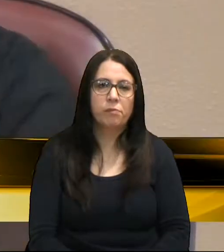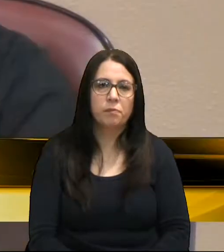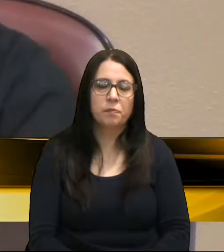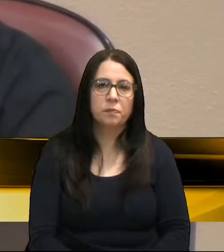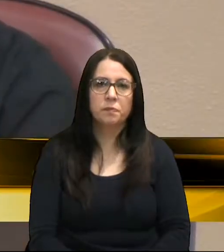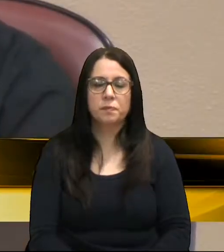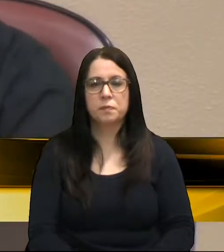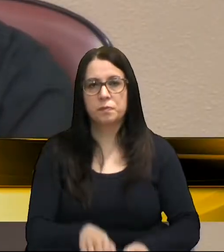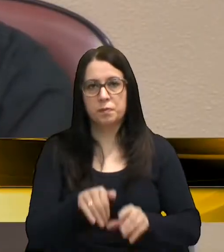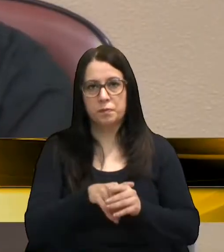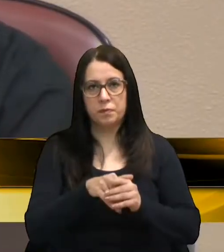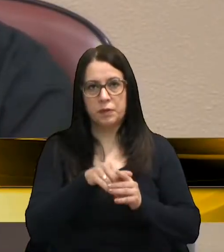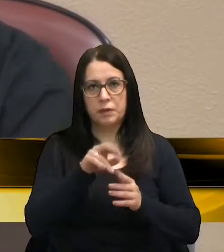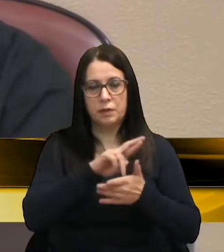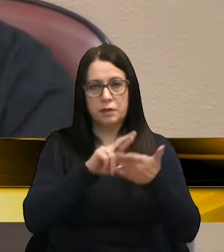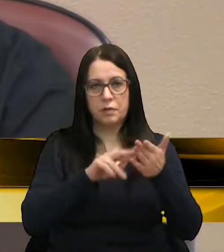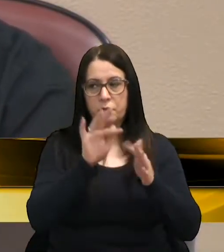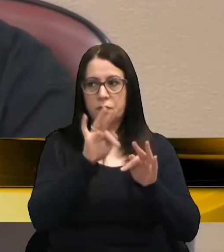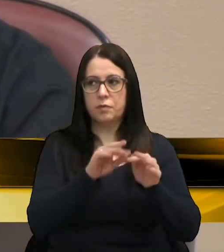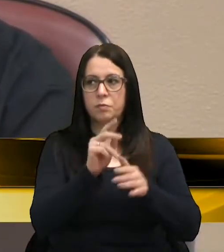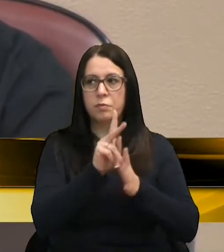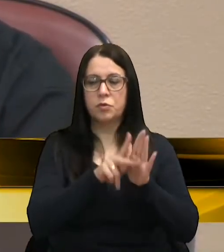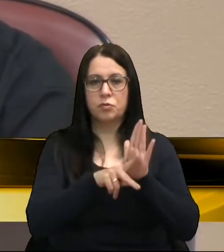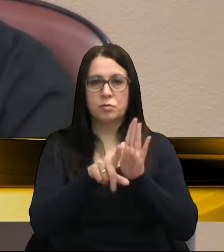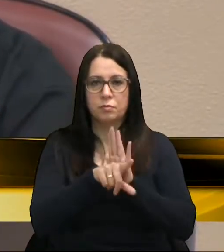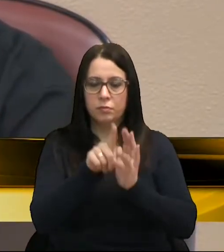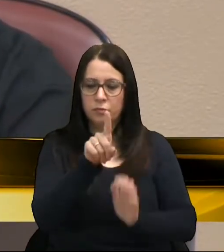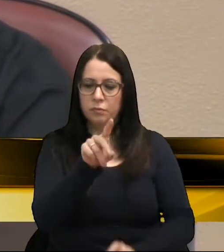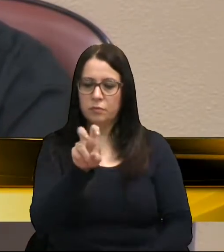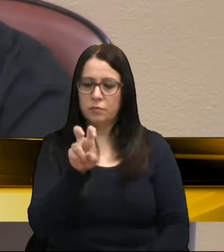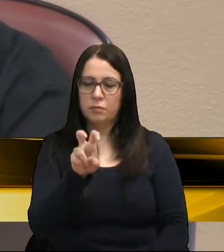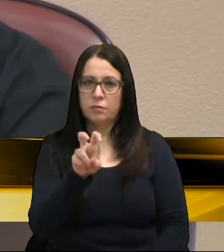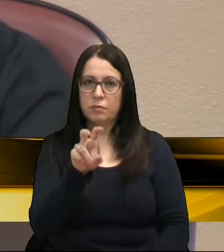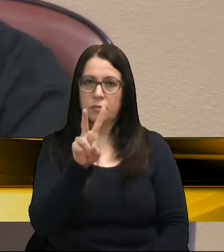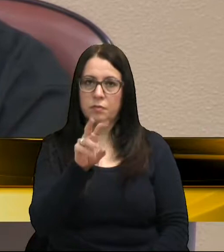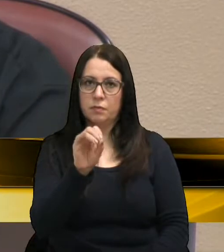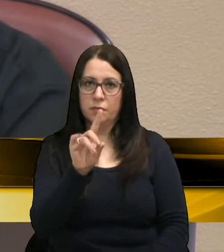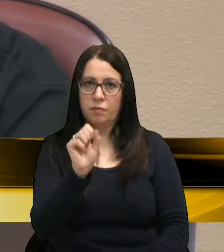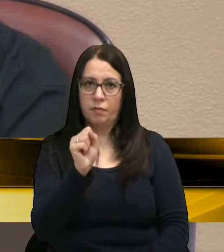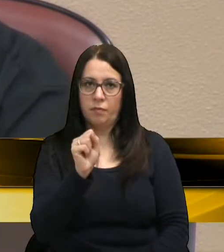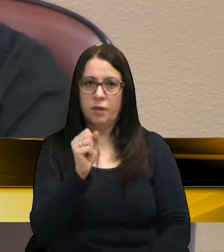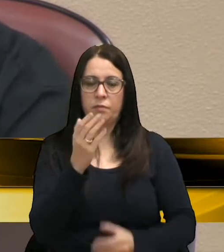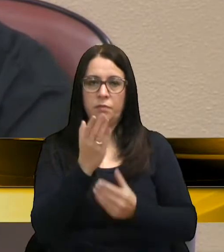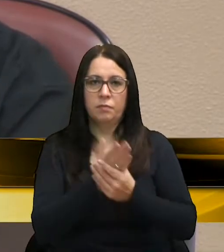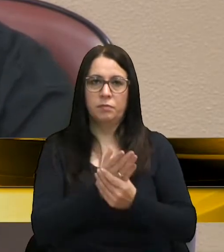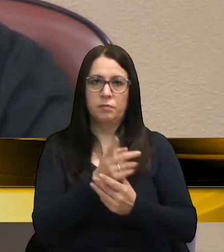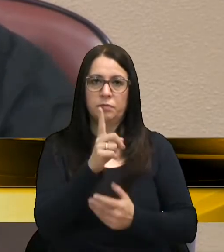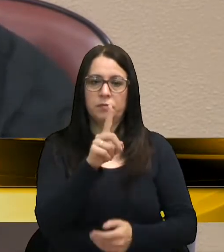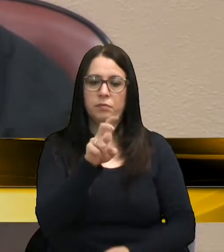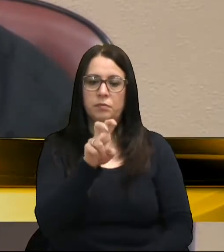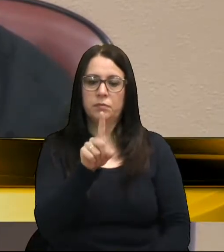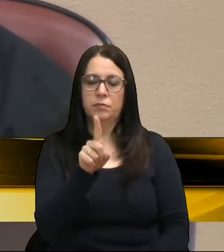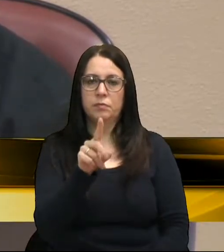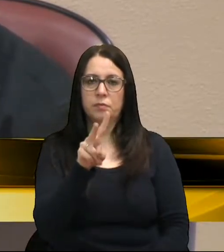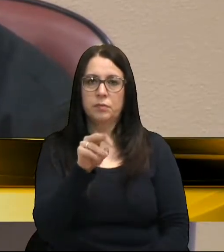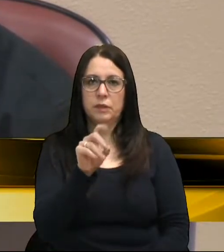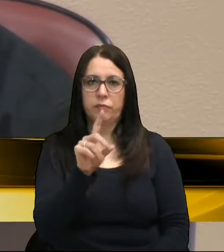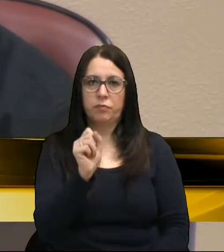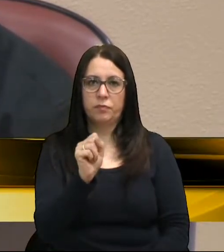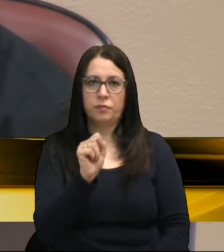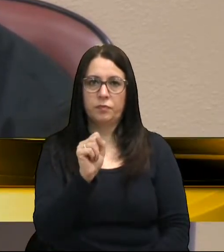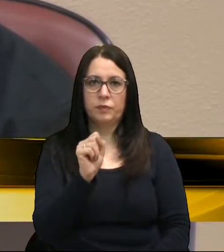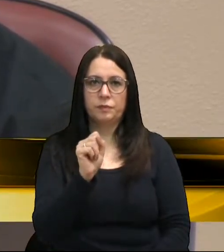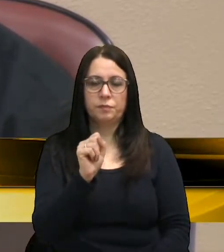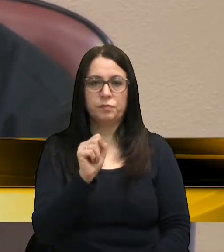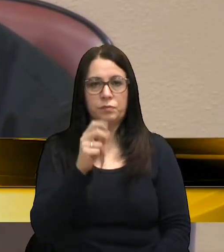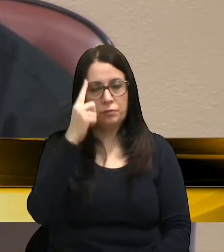Em apreciação, parecer de redação final do projeto de lei número 115/2018, contido no processo 151/2018, de autoria do